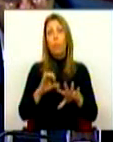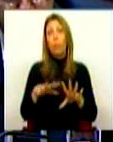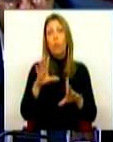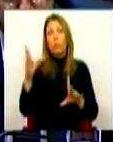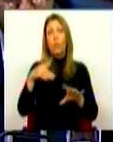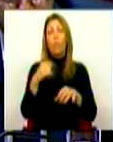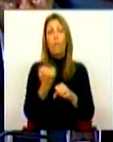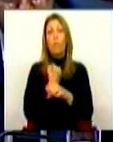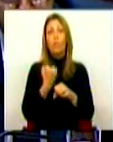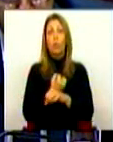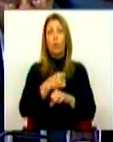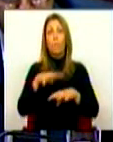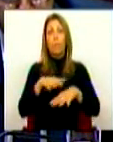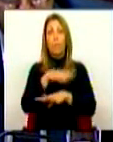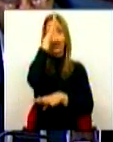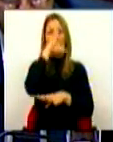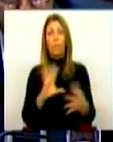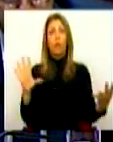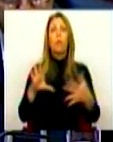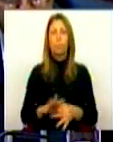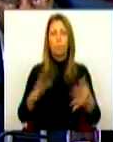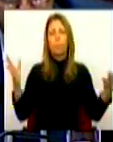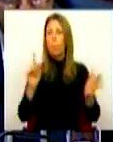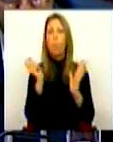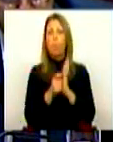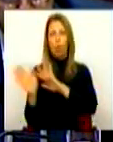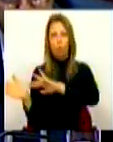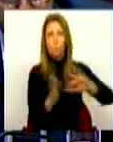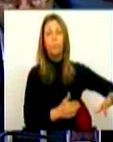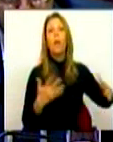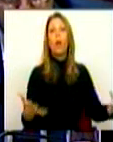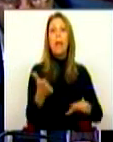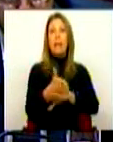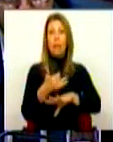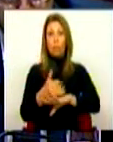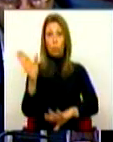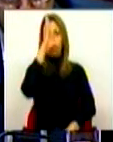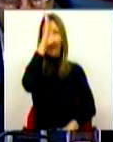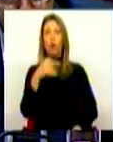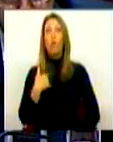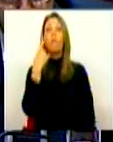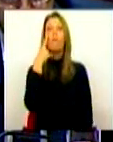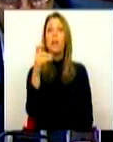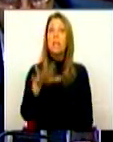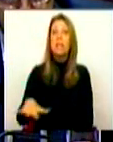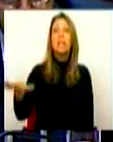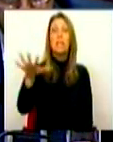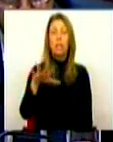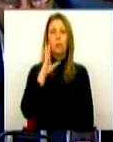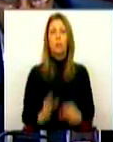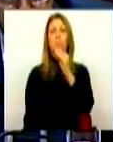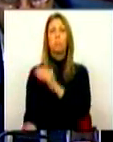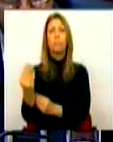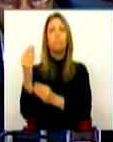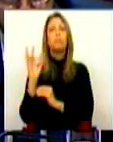Ponto. No que diz respeito ao gabinete do Primeiro-Ministro, eu verifiquei uma situação absolutamente esdrúxula